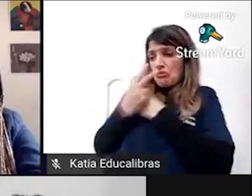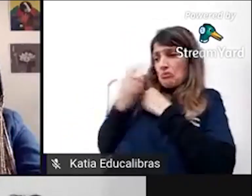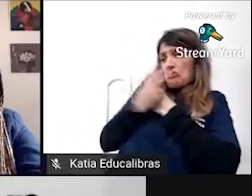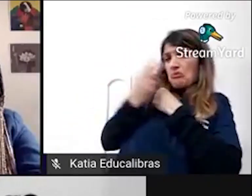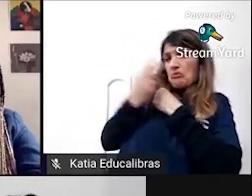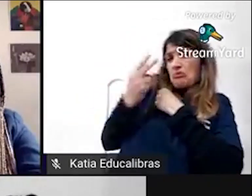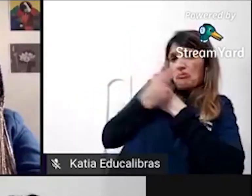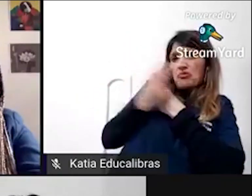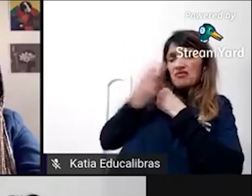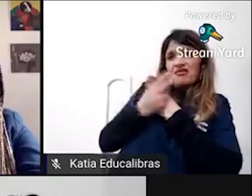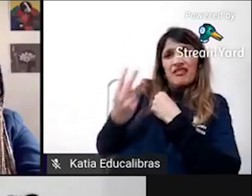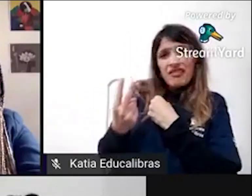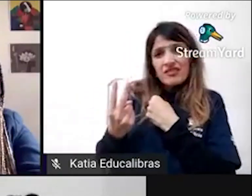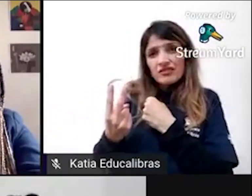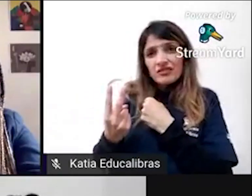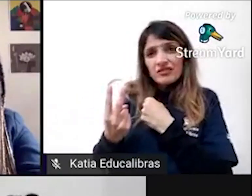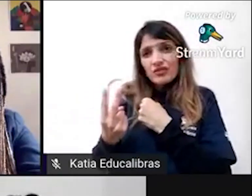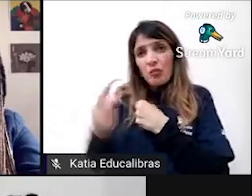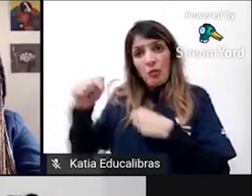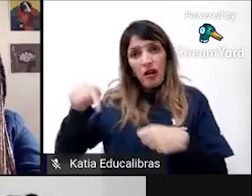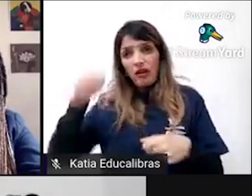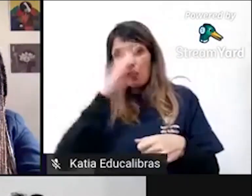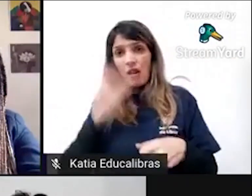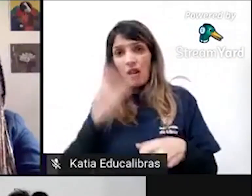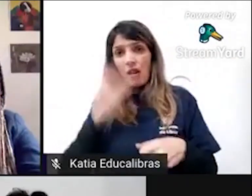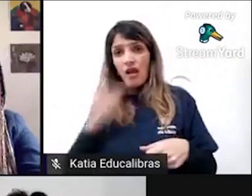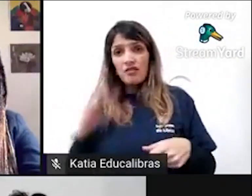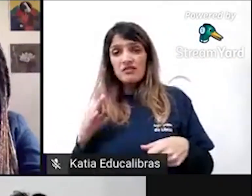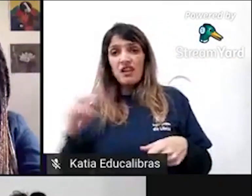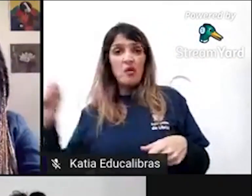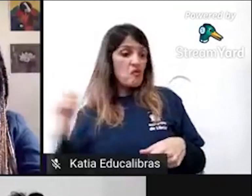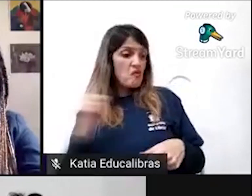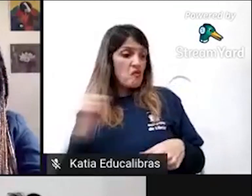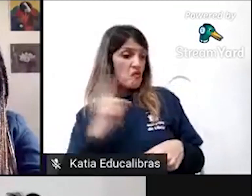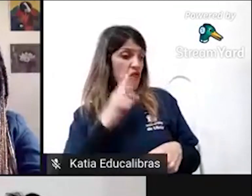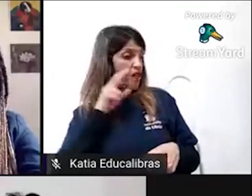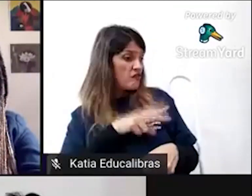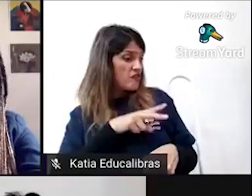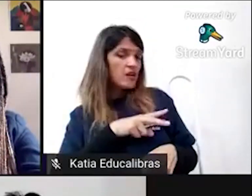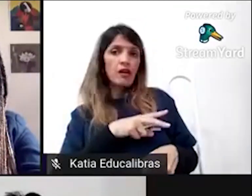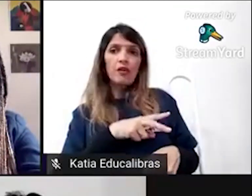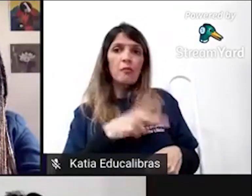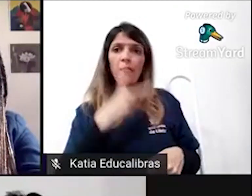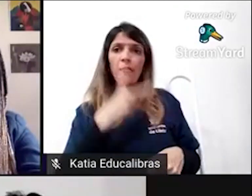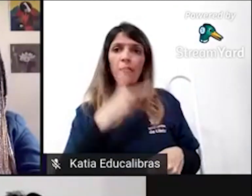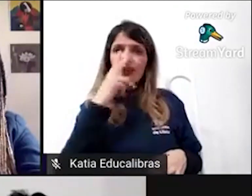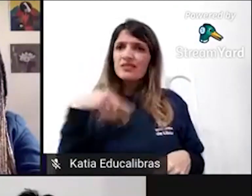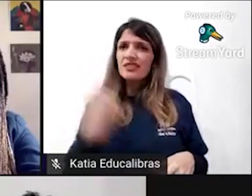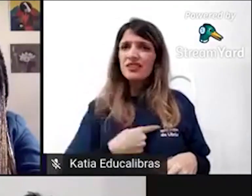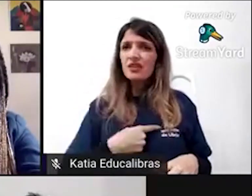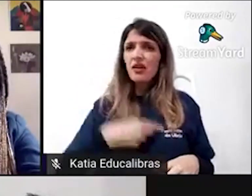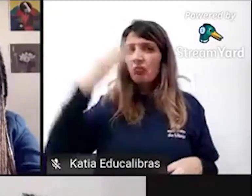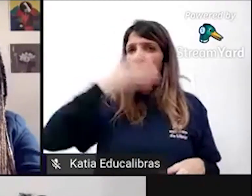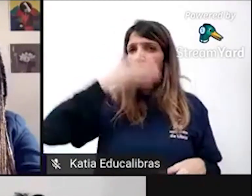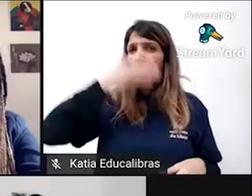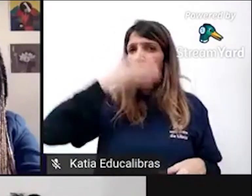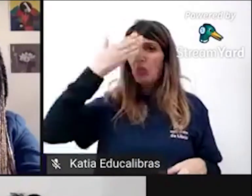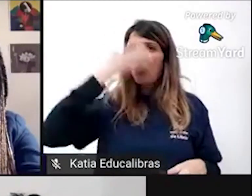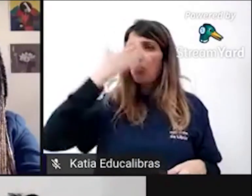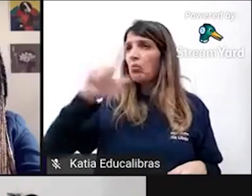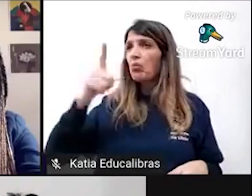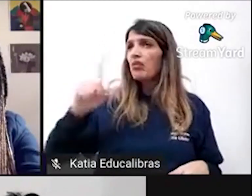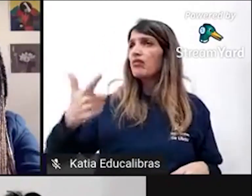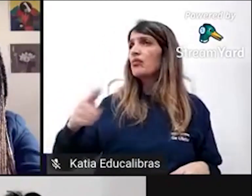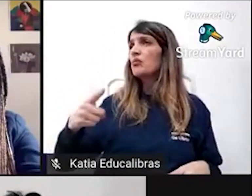estrutura grandiosa, e que ainda somos invisíveis. E aí a gente